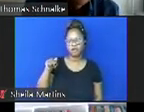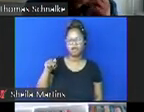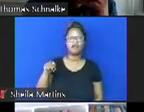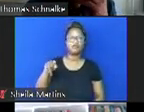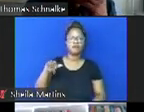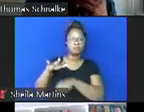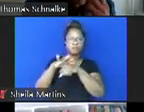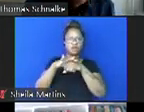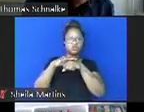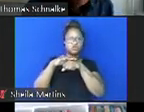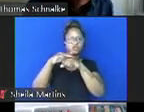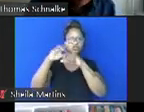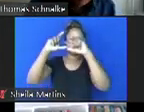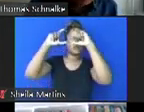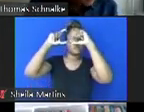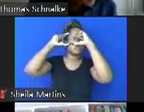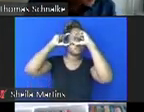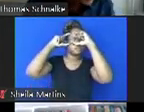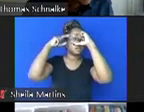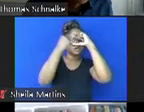olhos.